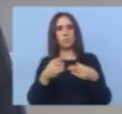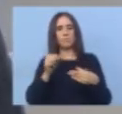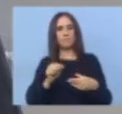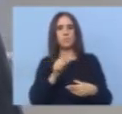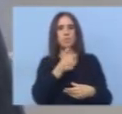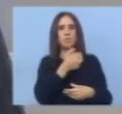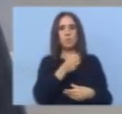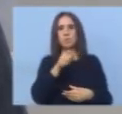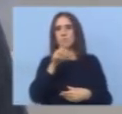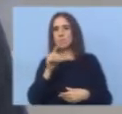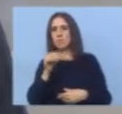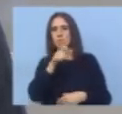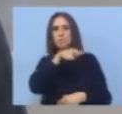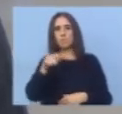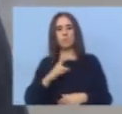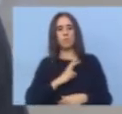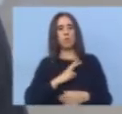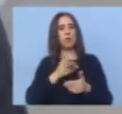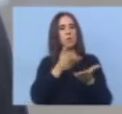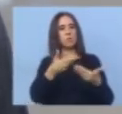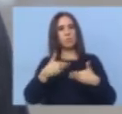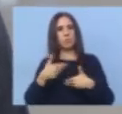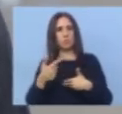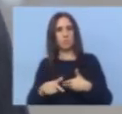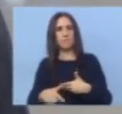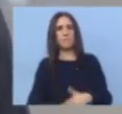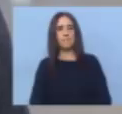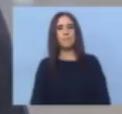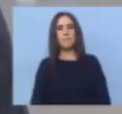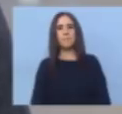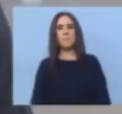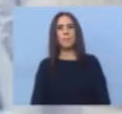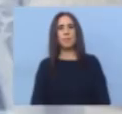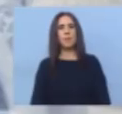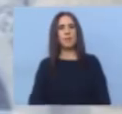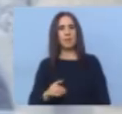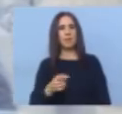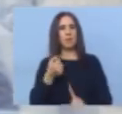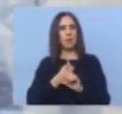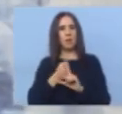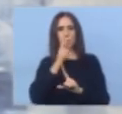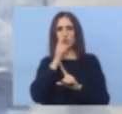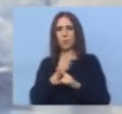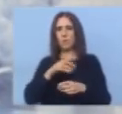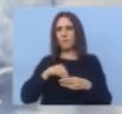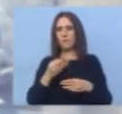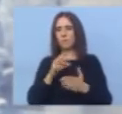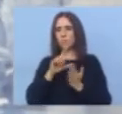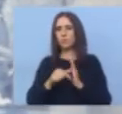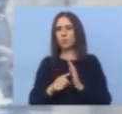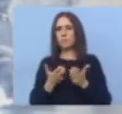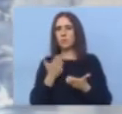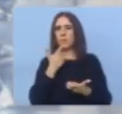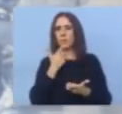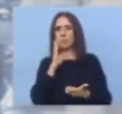50, 60 pessoas da faculdade que se ajudam umas às outras. No envolvimento dessa causa comum, de facto, num projeto que marca